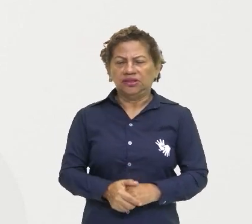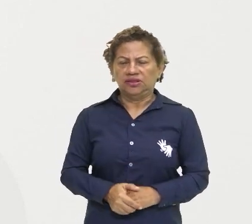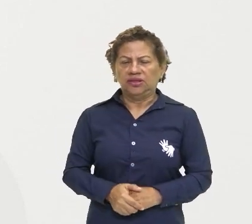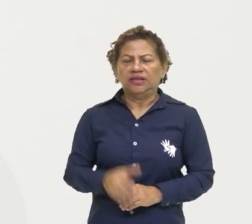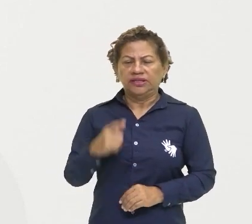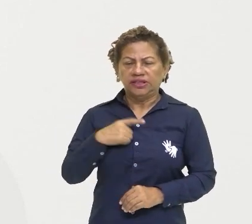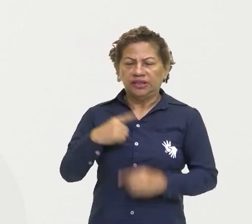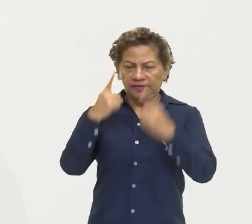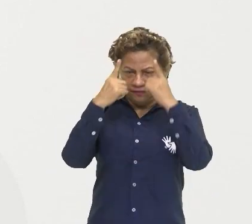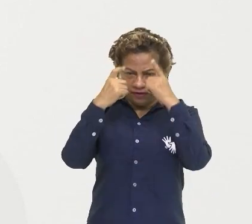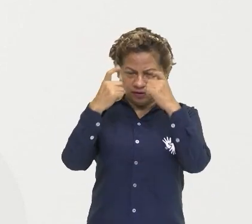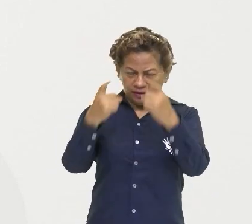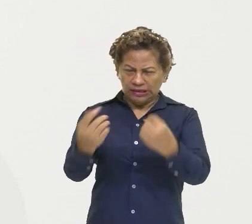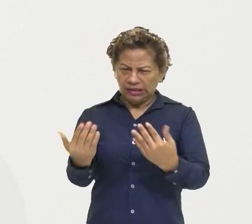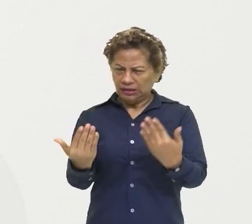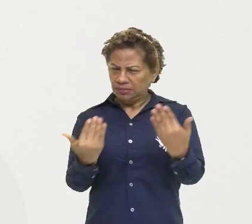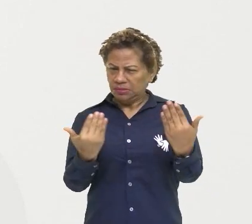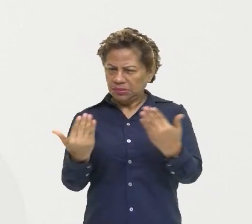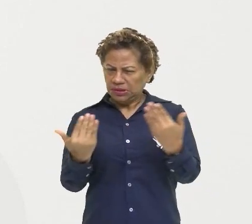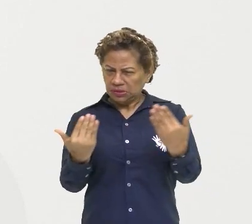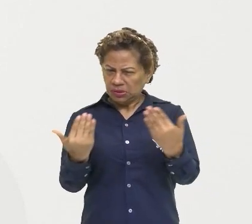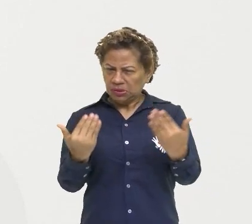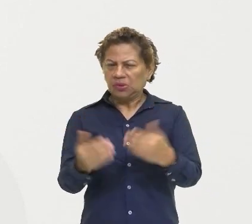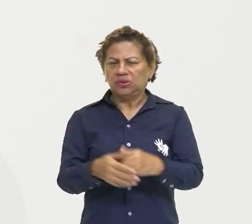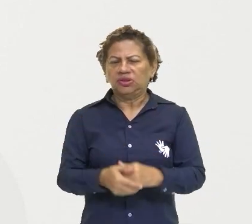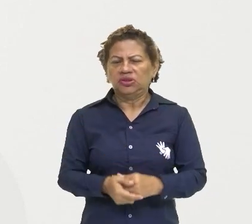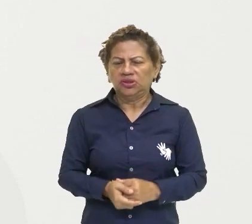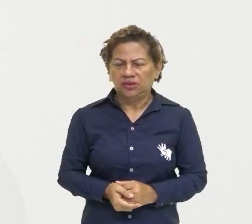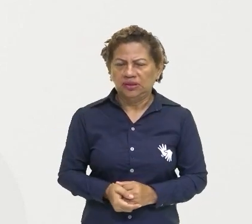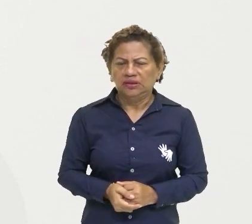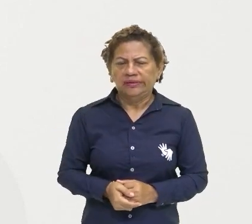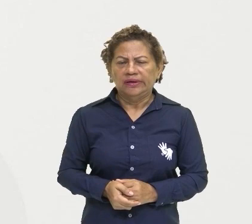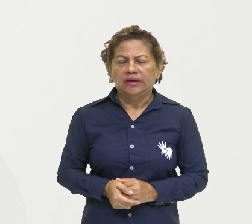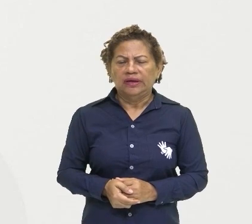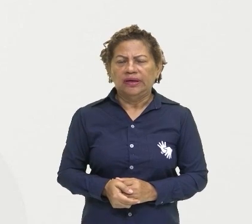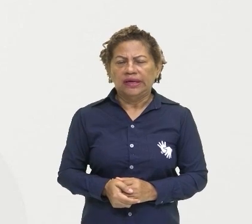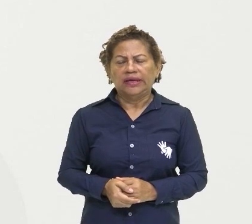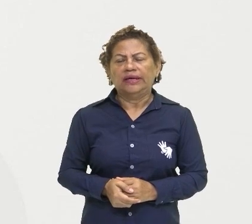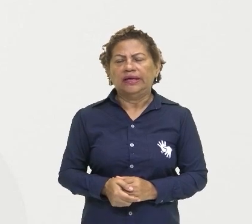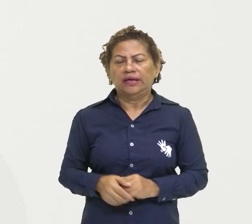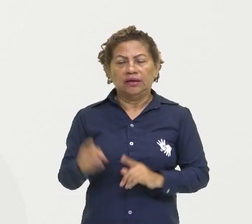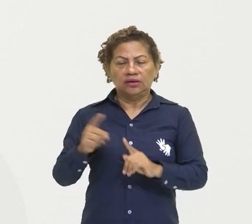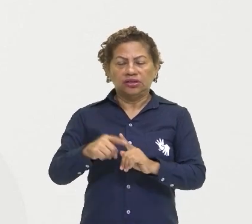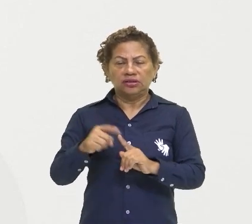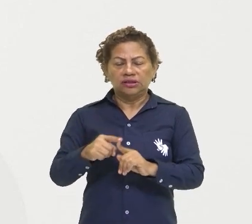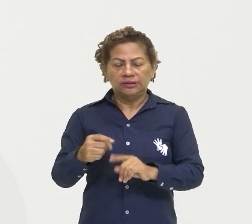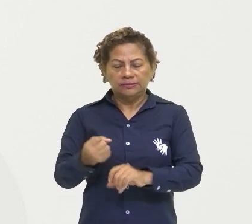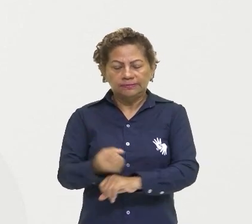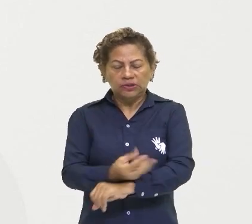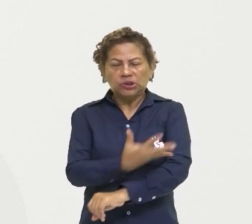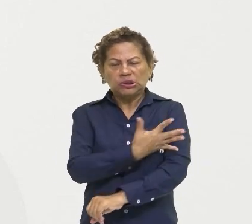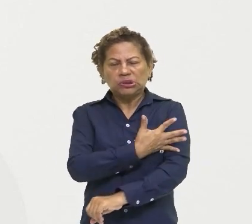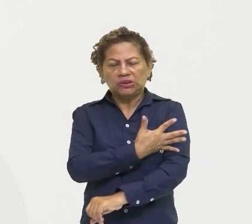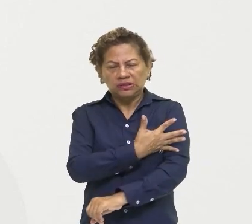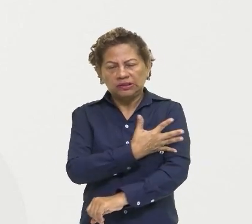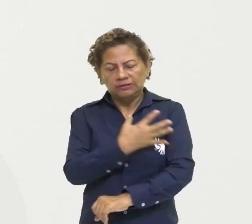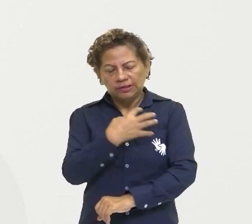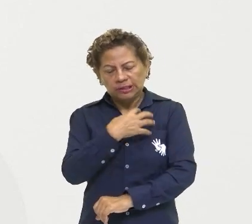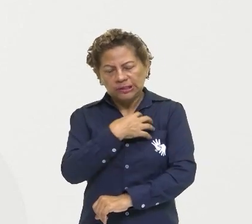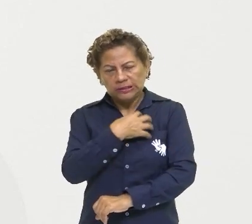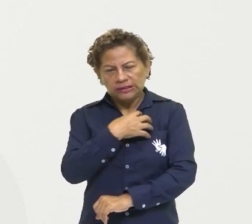violência psicológica, que a gente tem aqui o que sofre é mais a questão emocional do que a física. Aí a gente